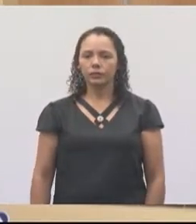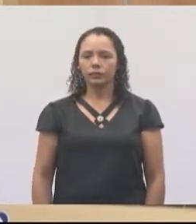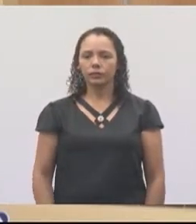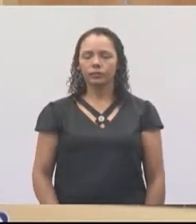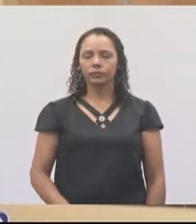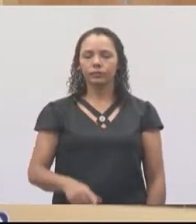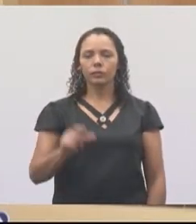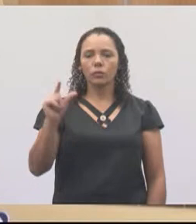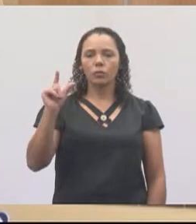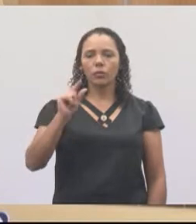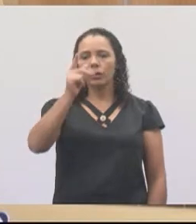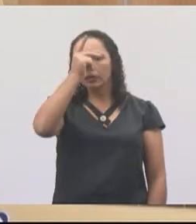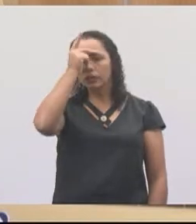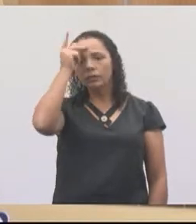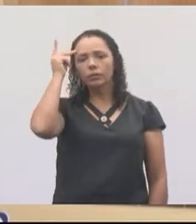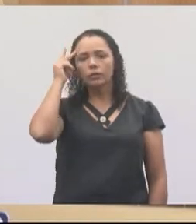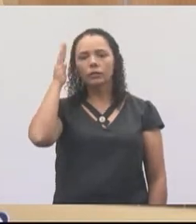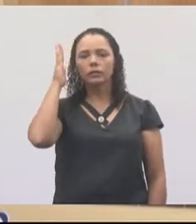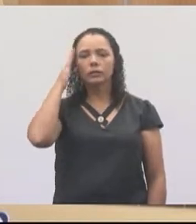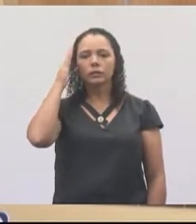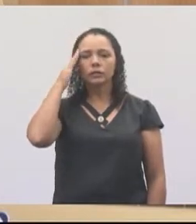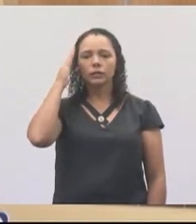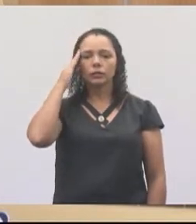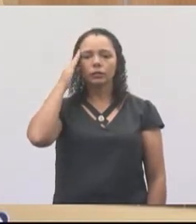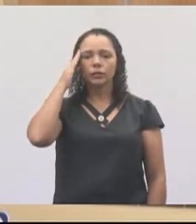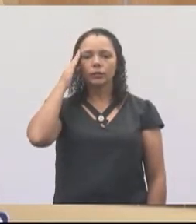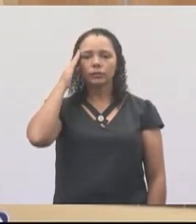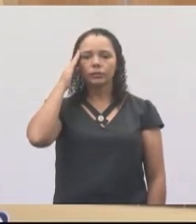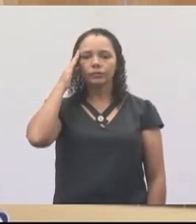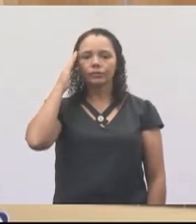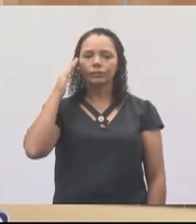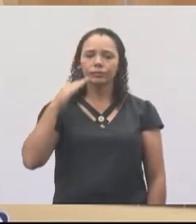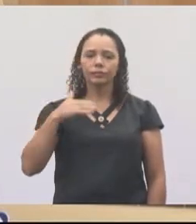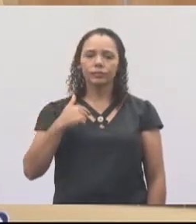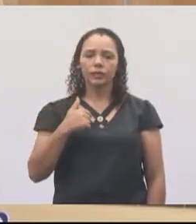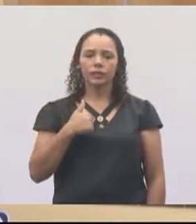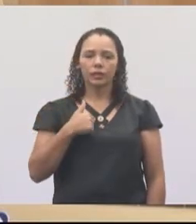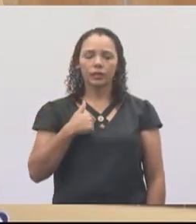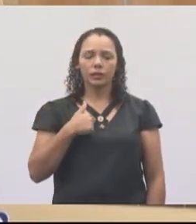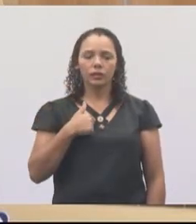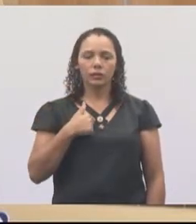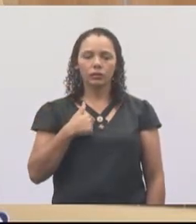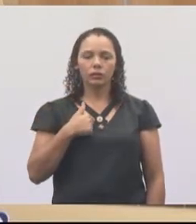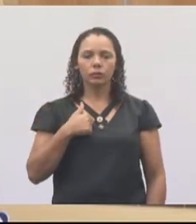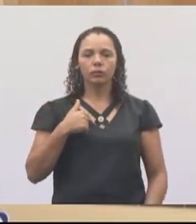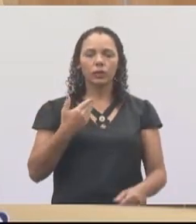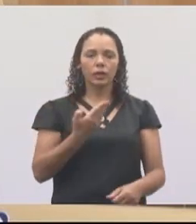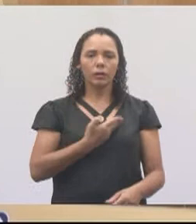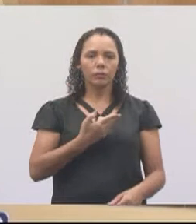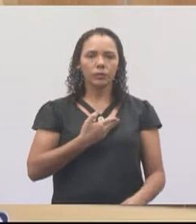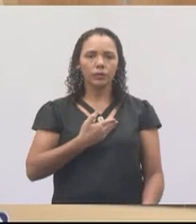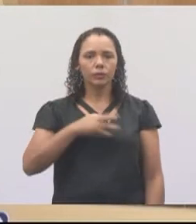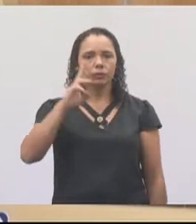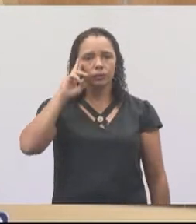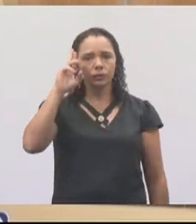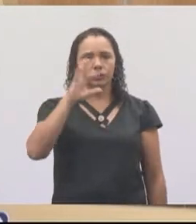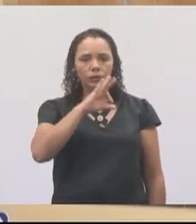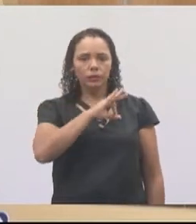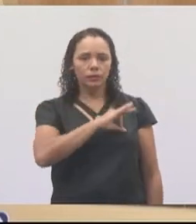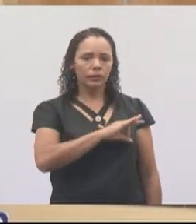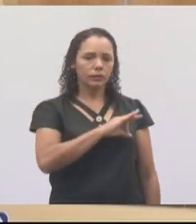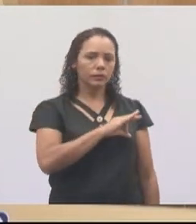Poucas pessoas sabem da minha proximidade com o Dr. Tales, e